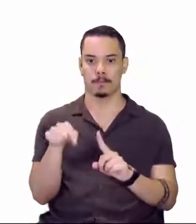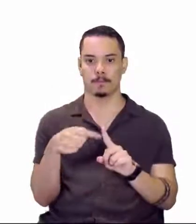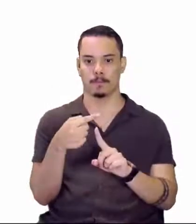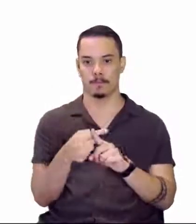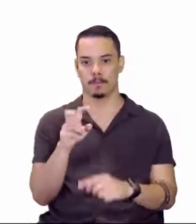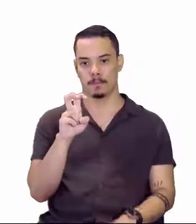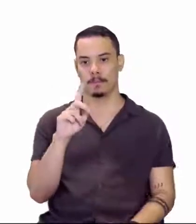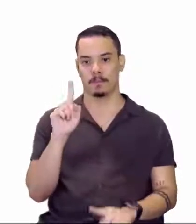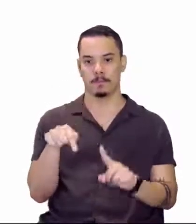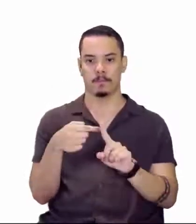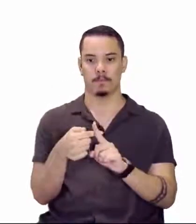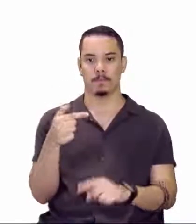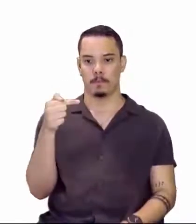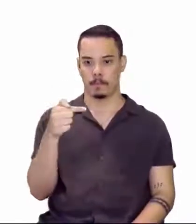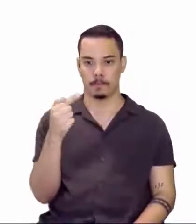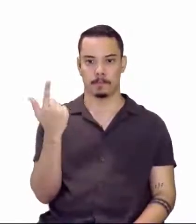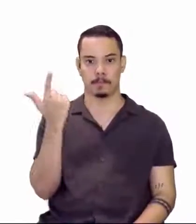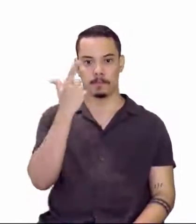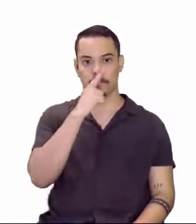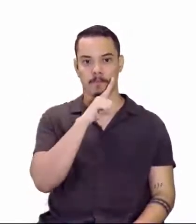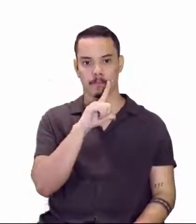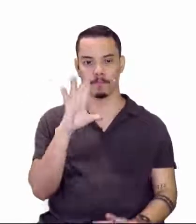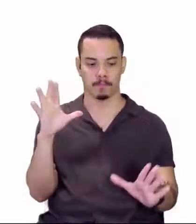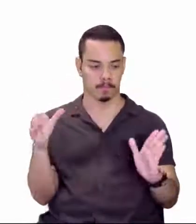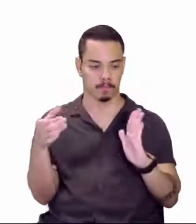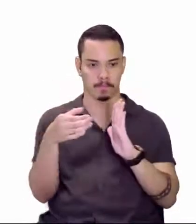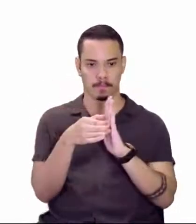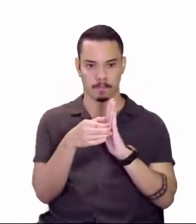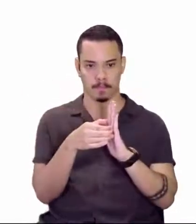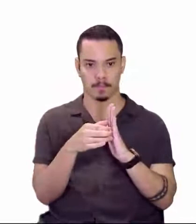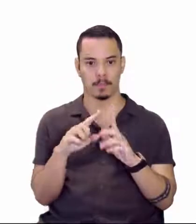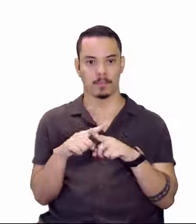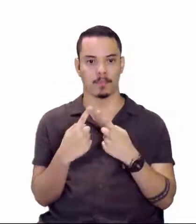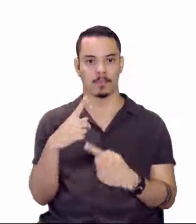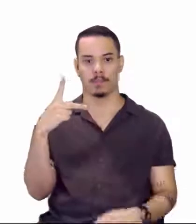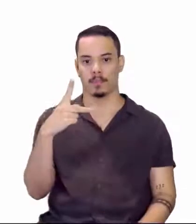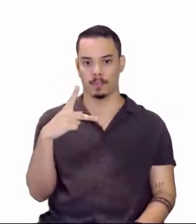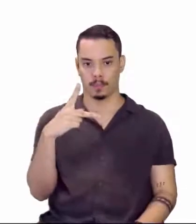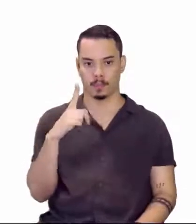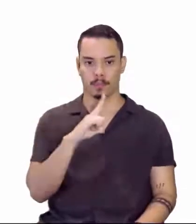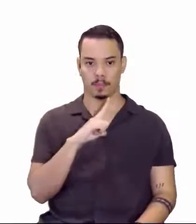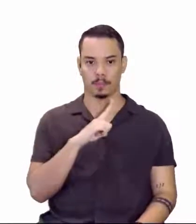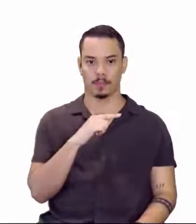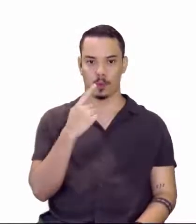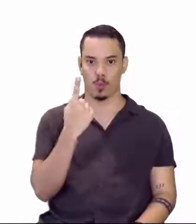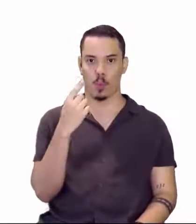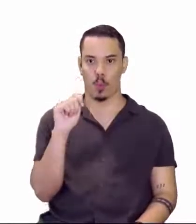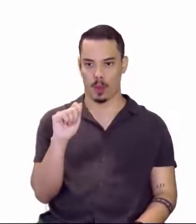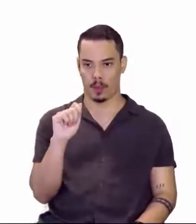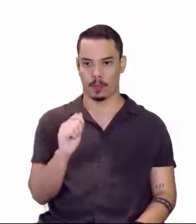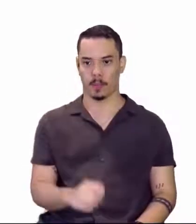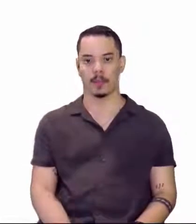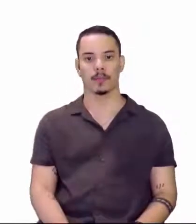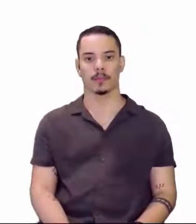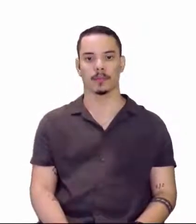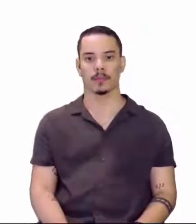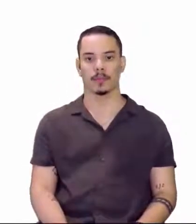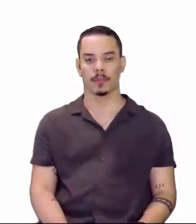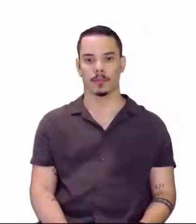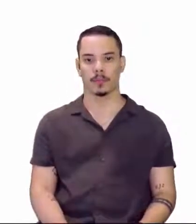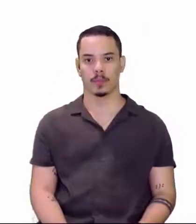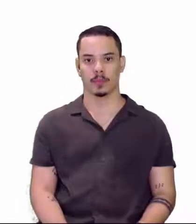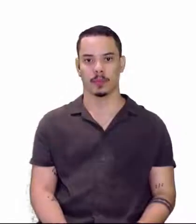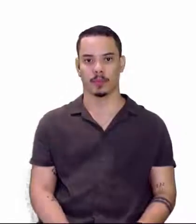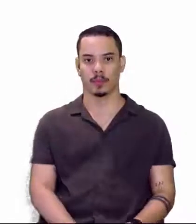estar na família 7A. Em compensação, o potássio vai estar na família 1A. O número de